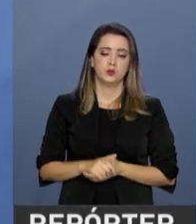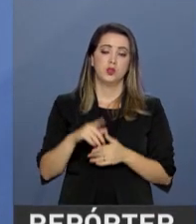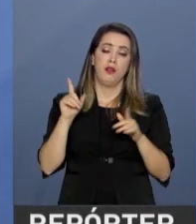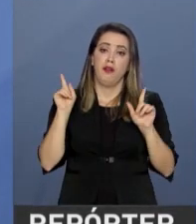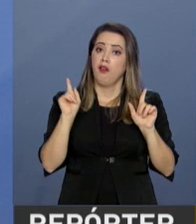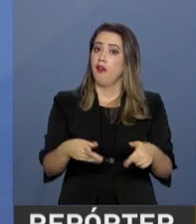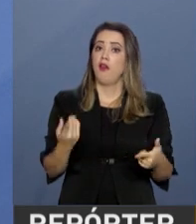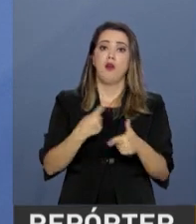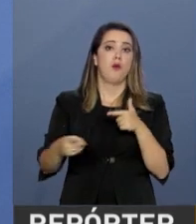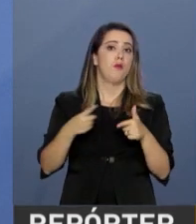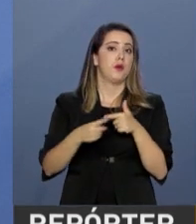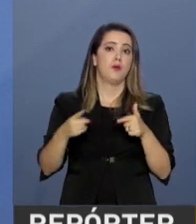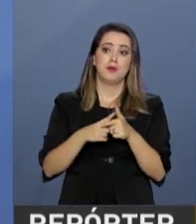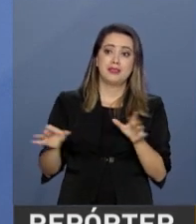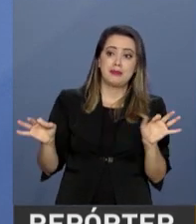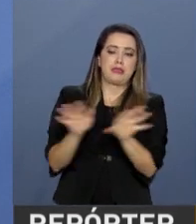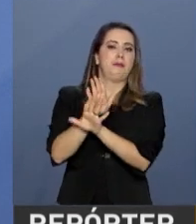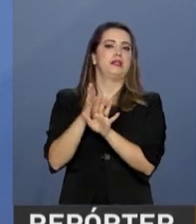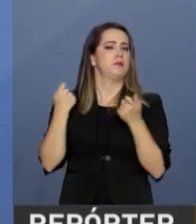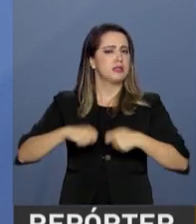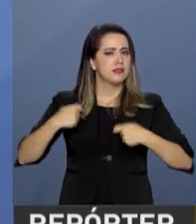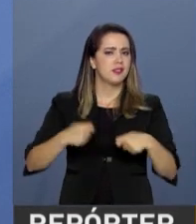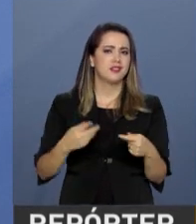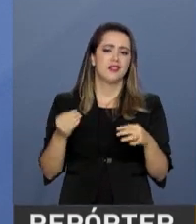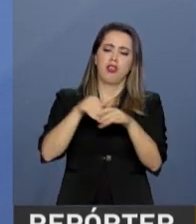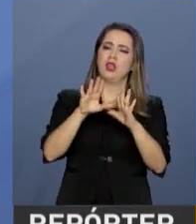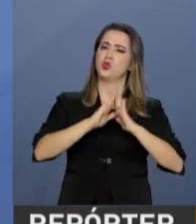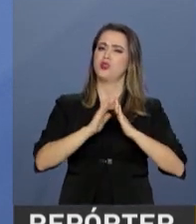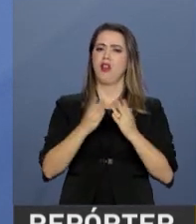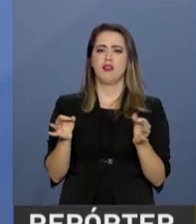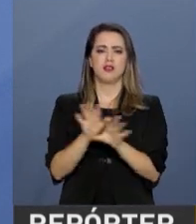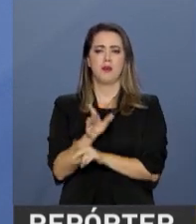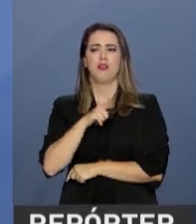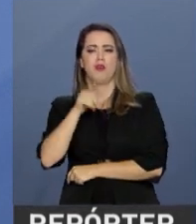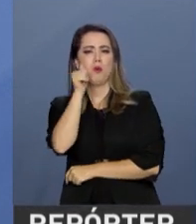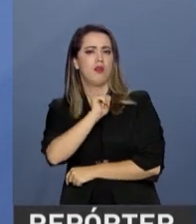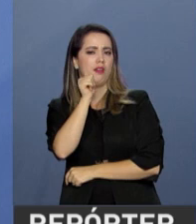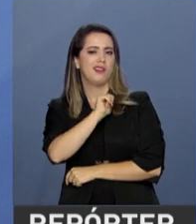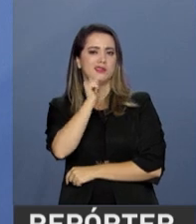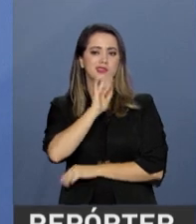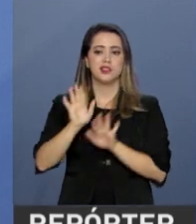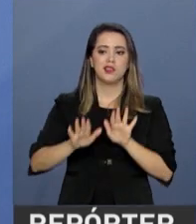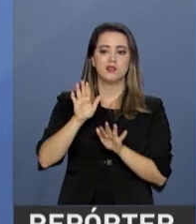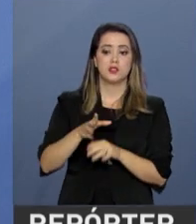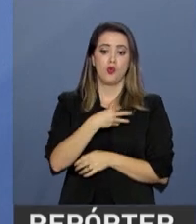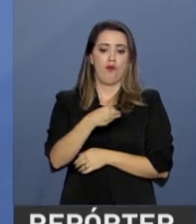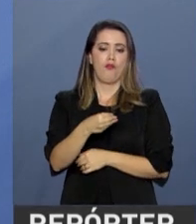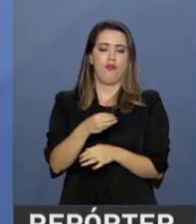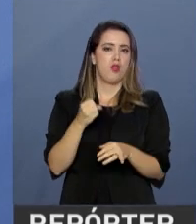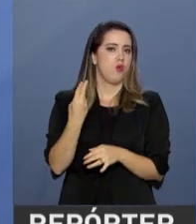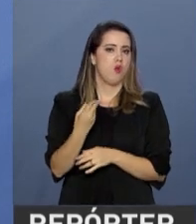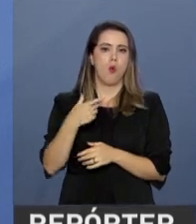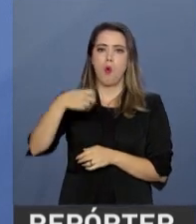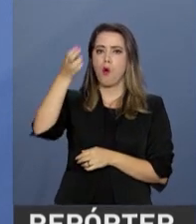é uma cultura de violência que muitas vezes acontece no la nós temos mulheres que seja por conta dos seus filhos seja por